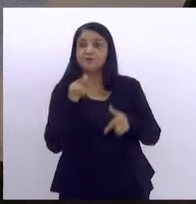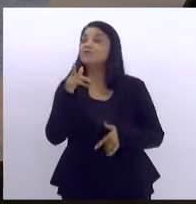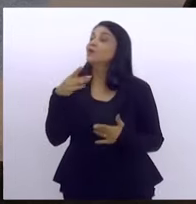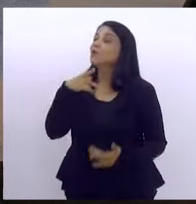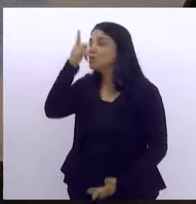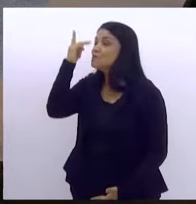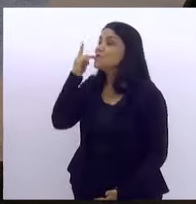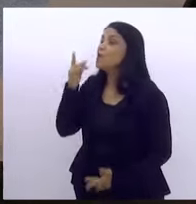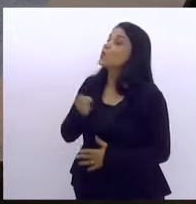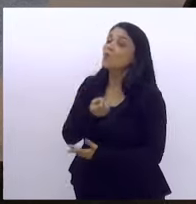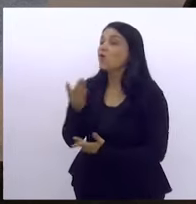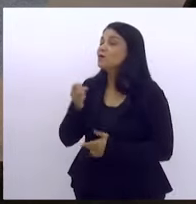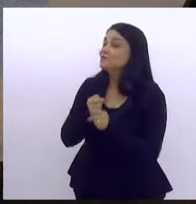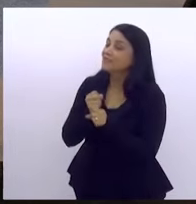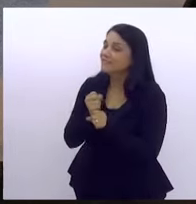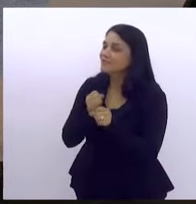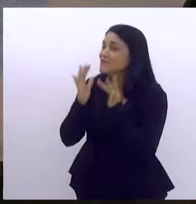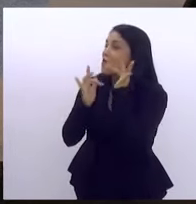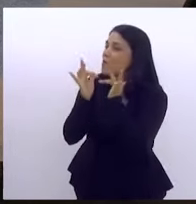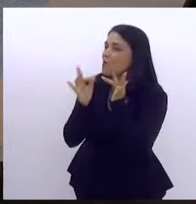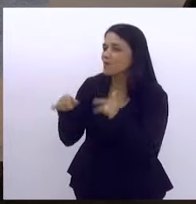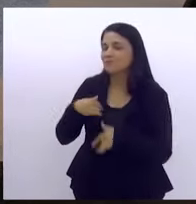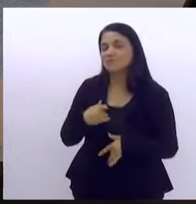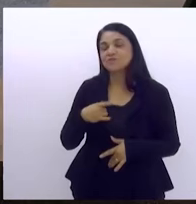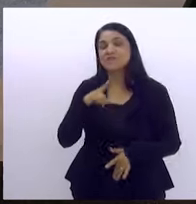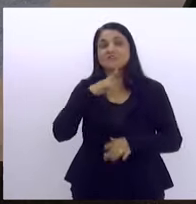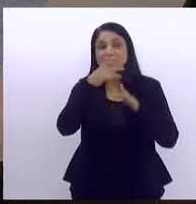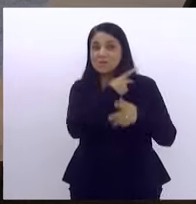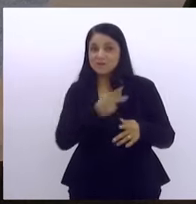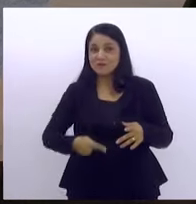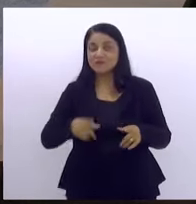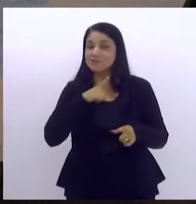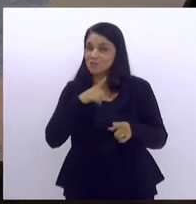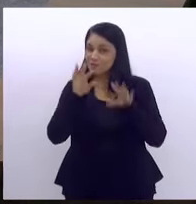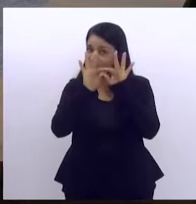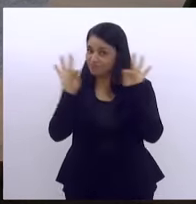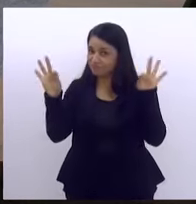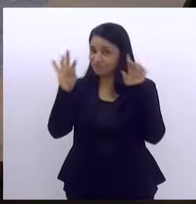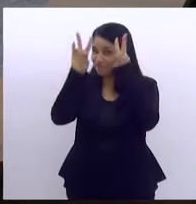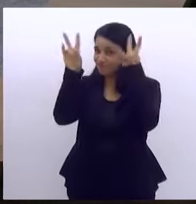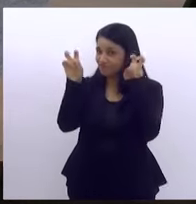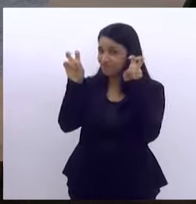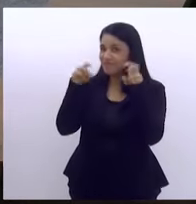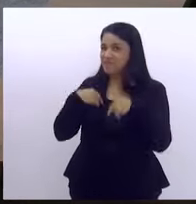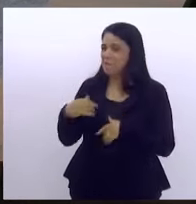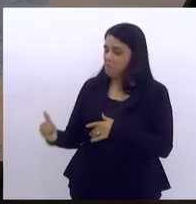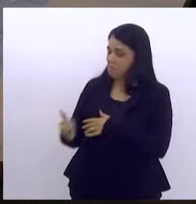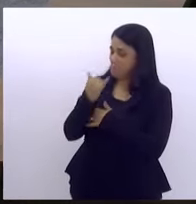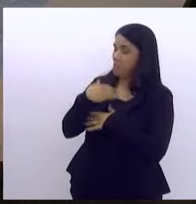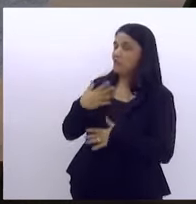presidente, tem um ditado popular que diz assim, me engana que eu gosto.